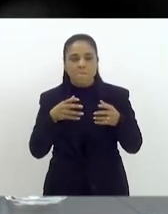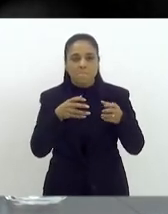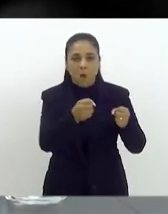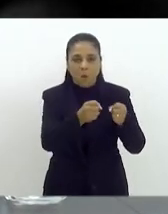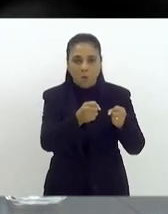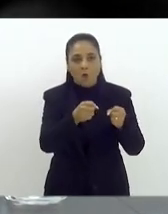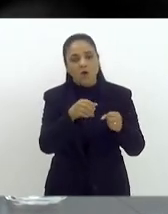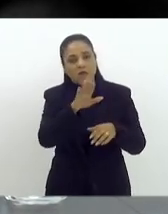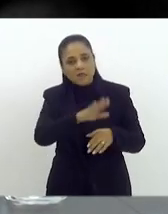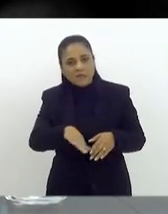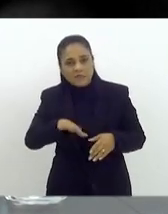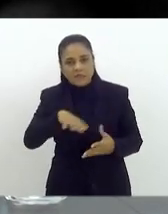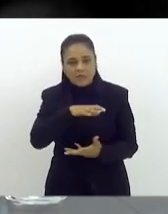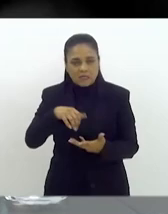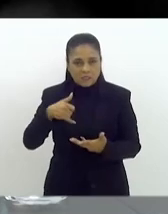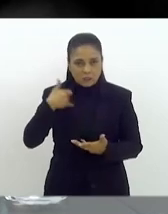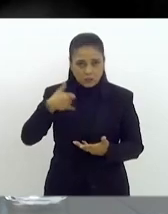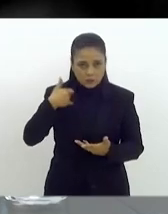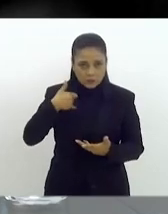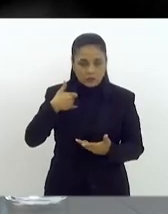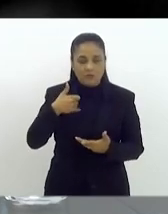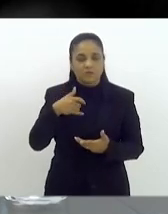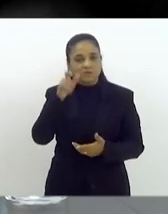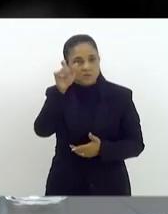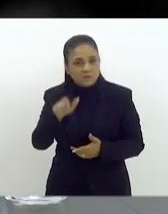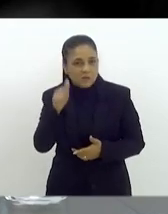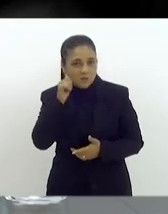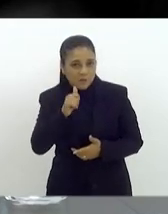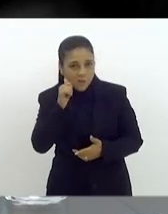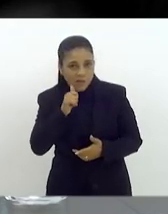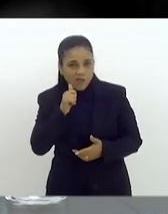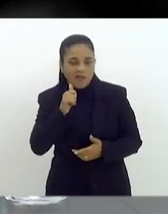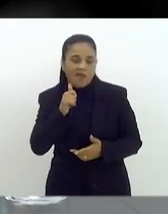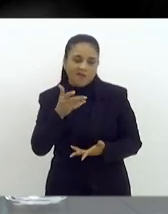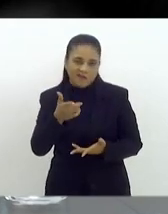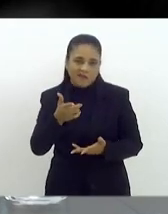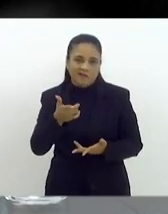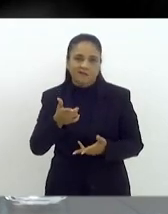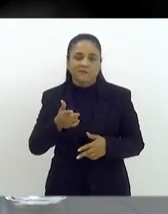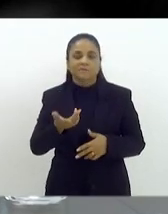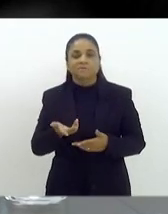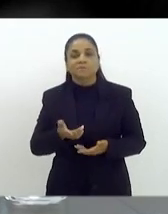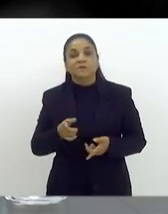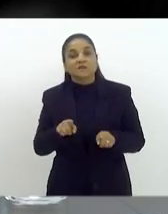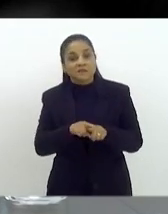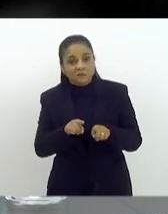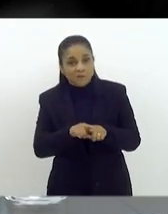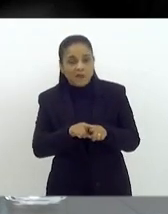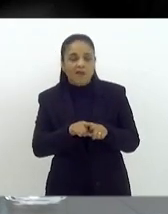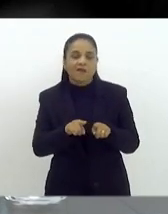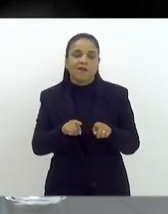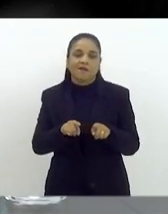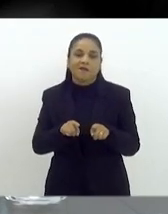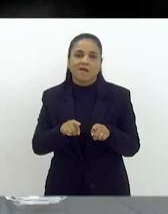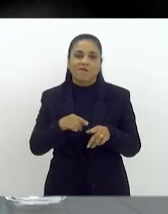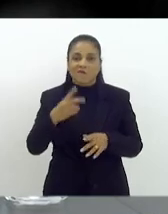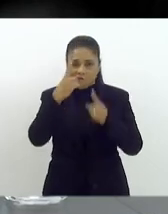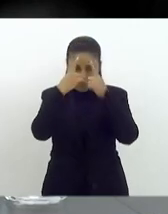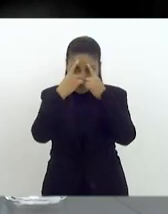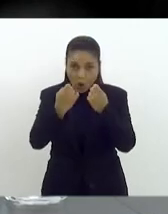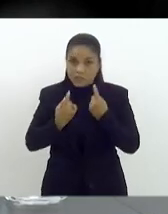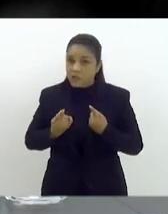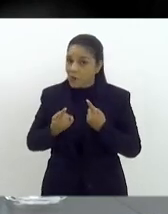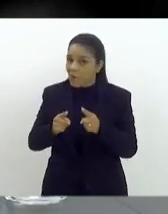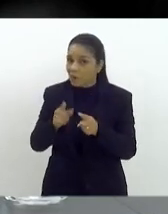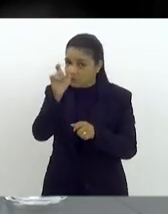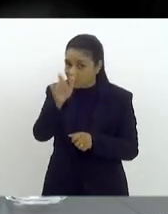idoso ou mulher por razões da condição dos Flex feminino que é o que geralmente a gente vai conseguir enquadrar quando essa violência se der contra